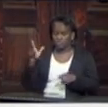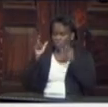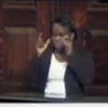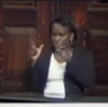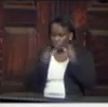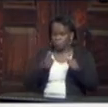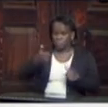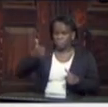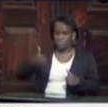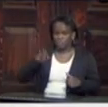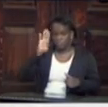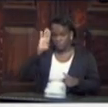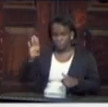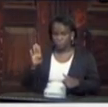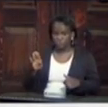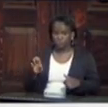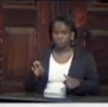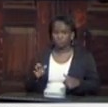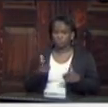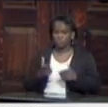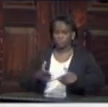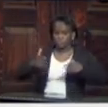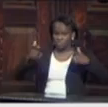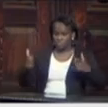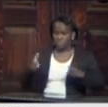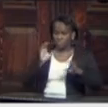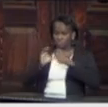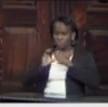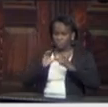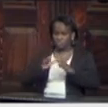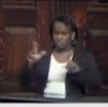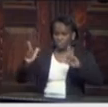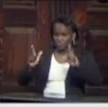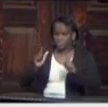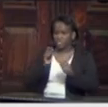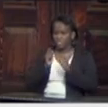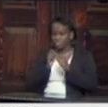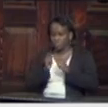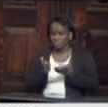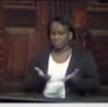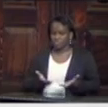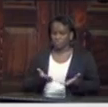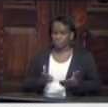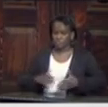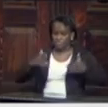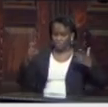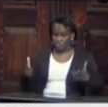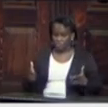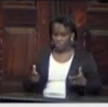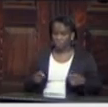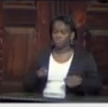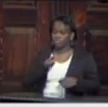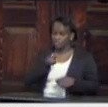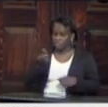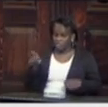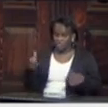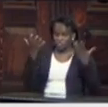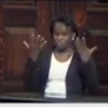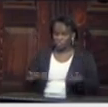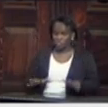interesses, especialmente dos grandes meios de comunicação. Dos grandes. Eles é que